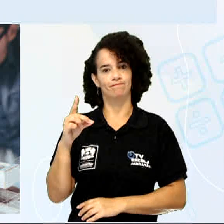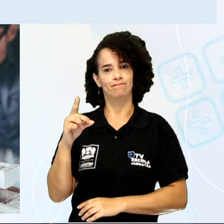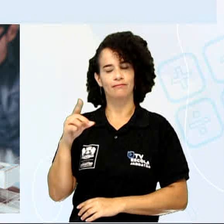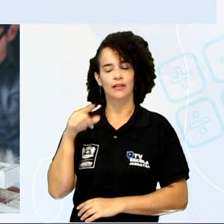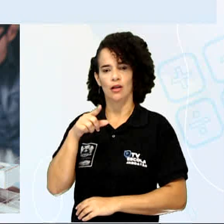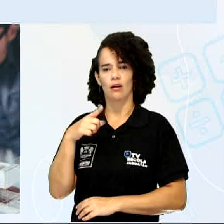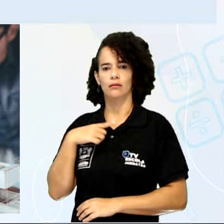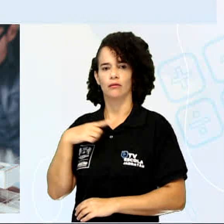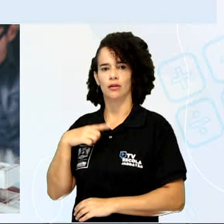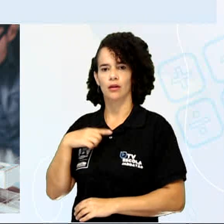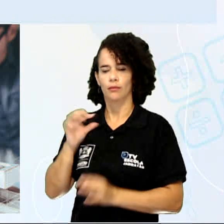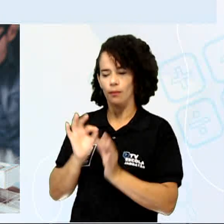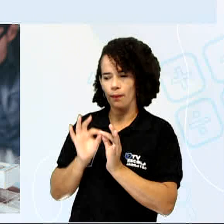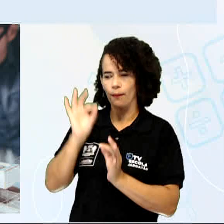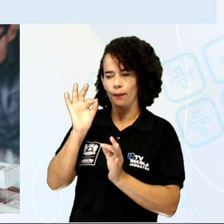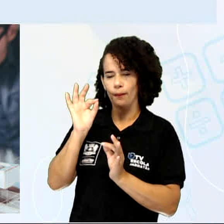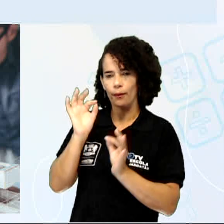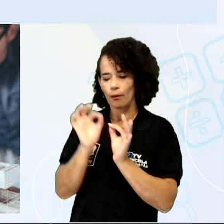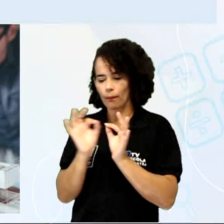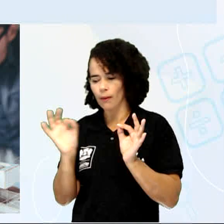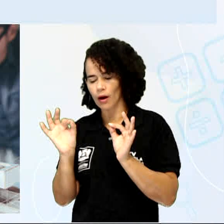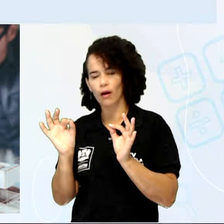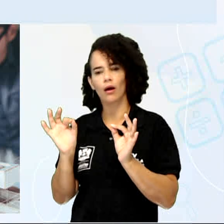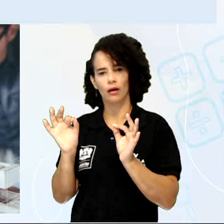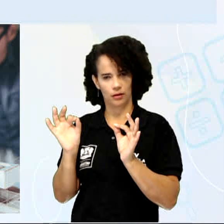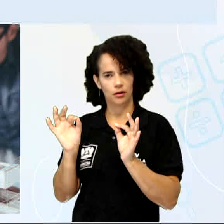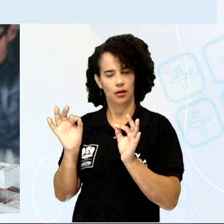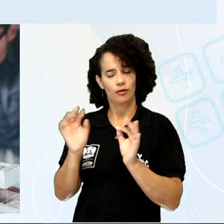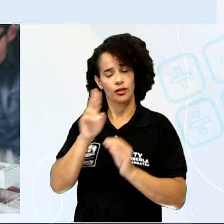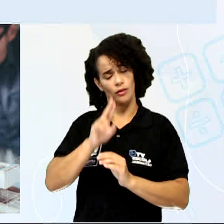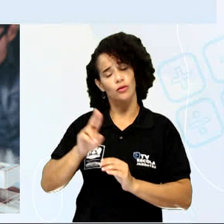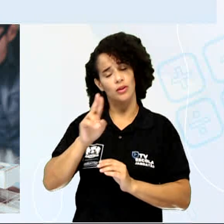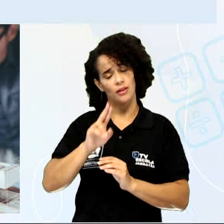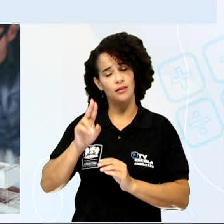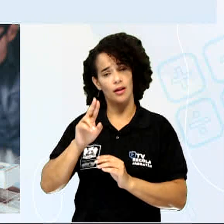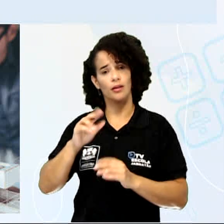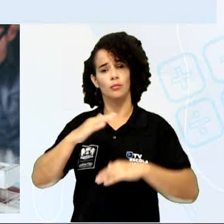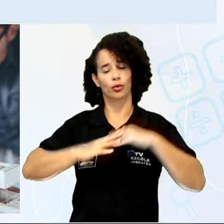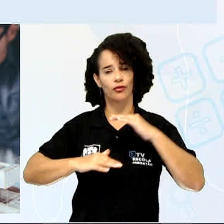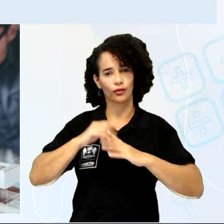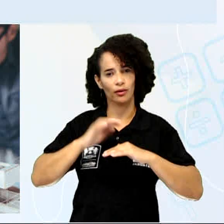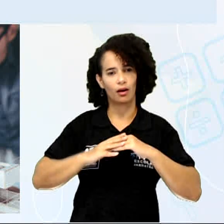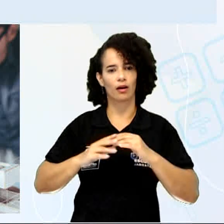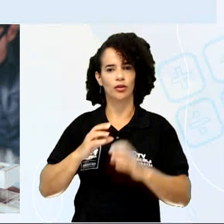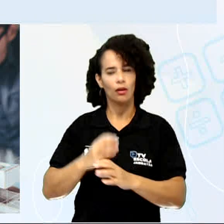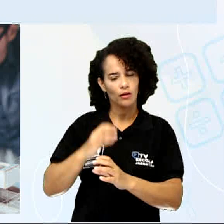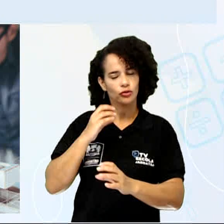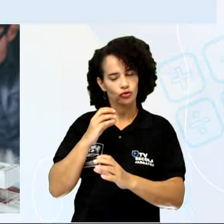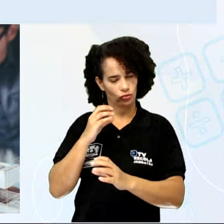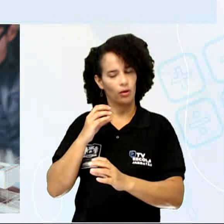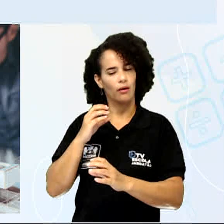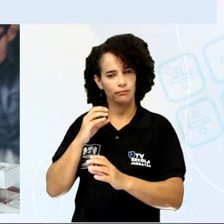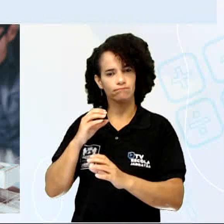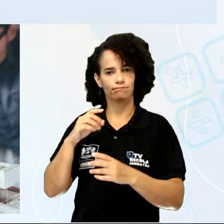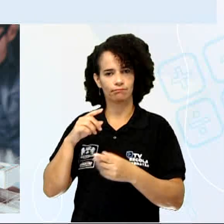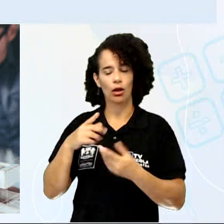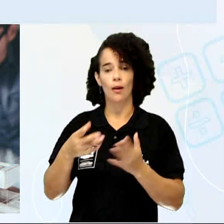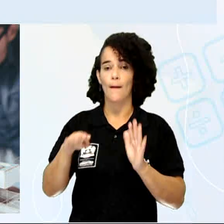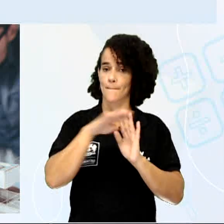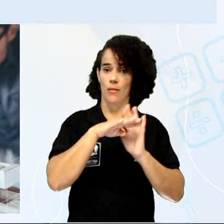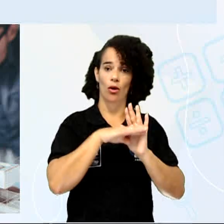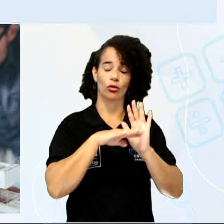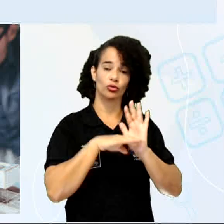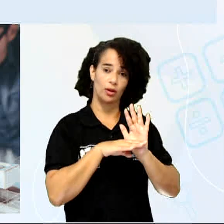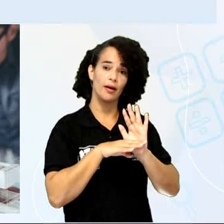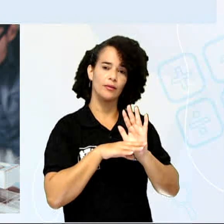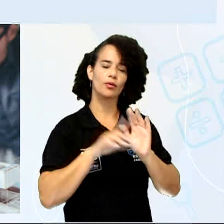vai ter lá a altura, a largura, o comprimento. Vai ser muito utilizada por profissionais de engenharia, arquitetura, em projetos.